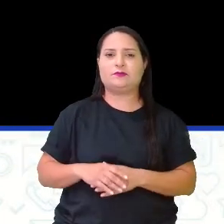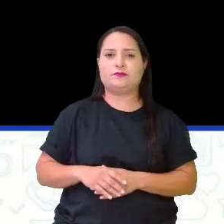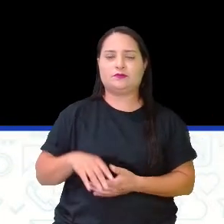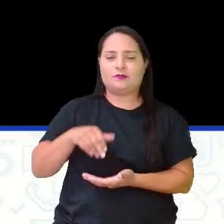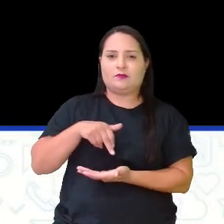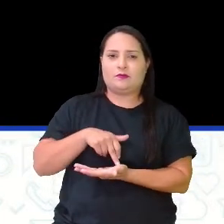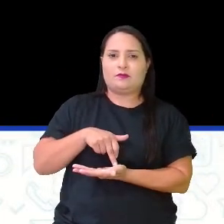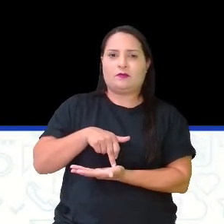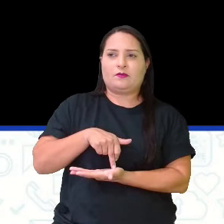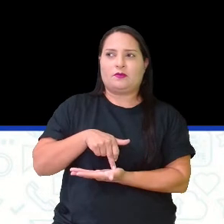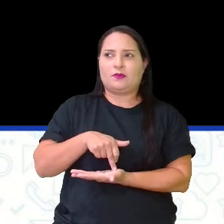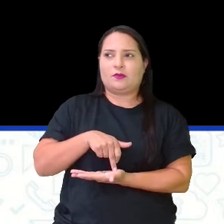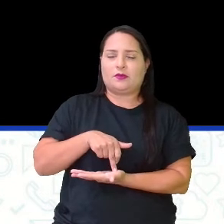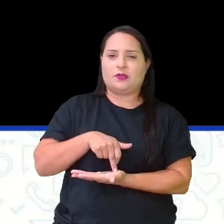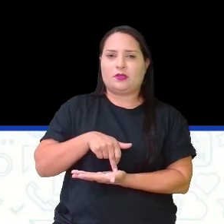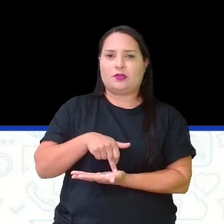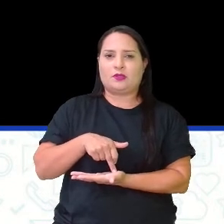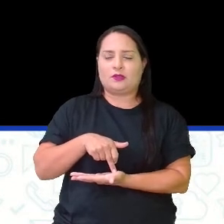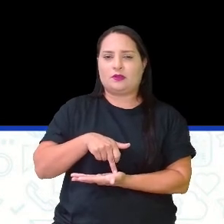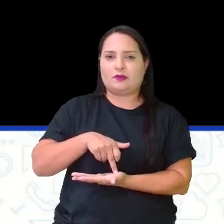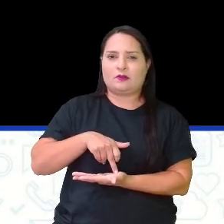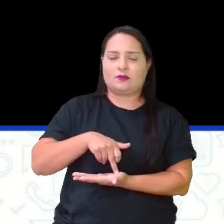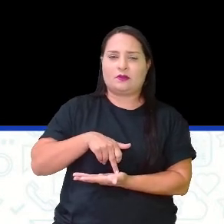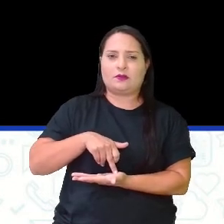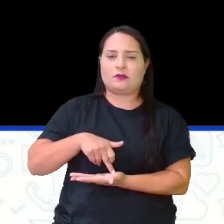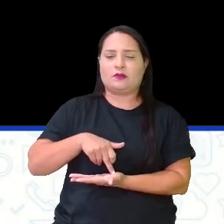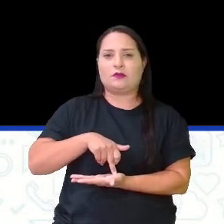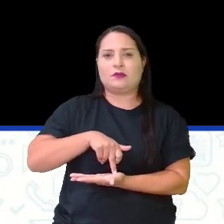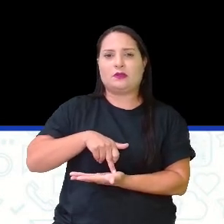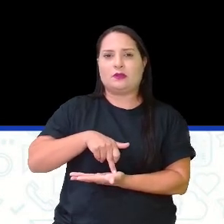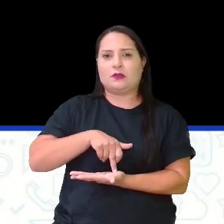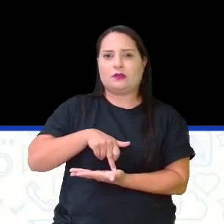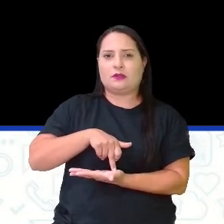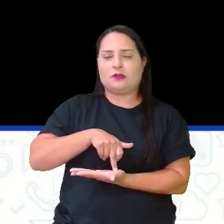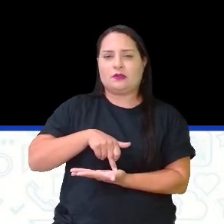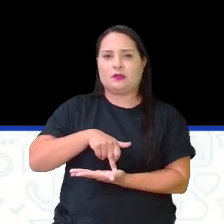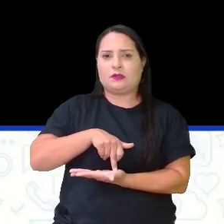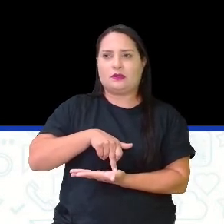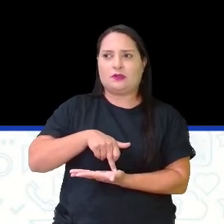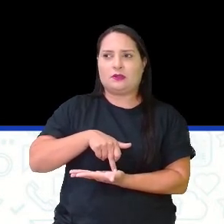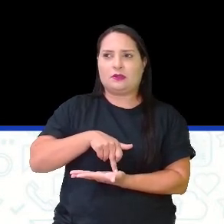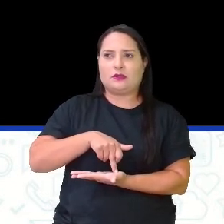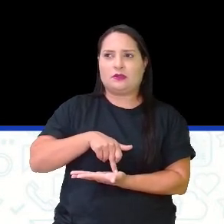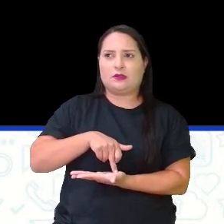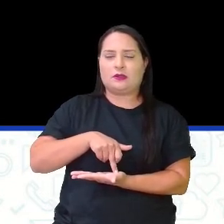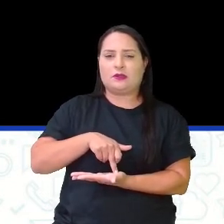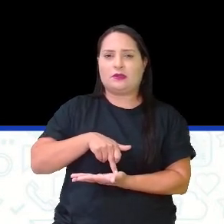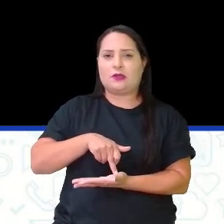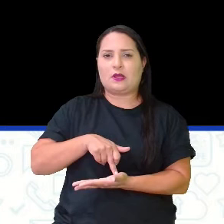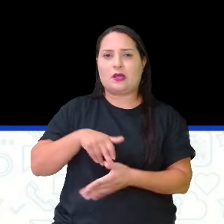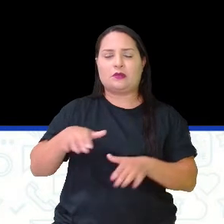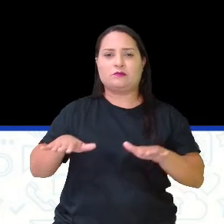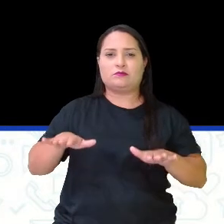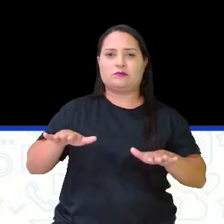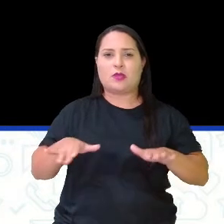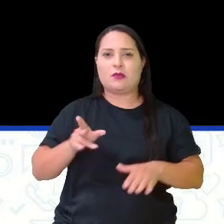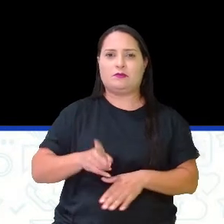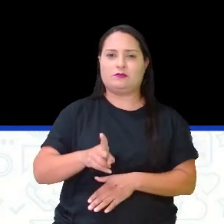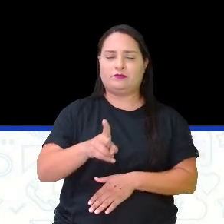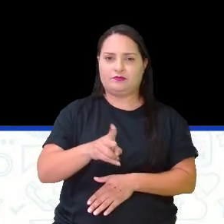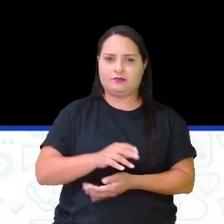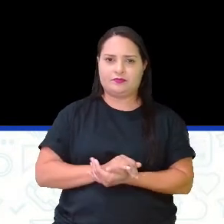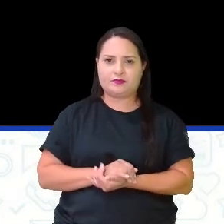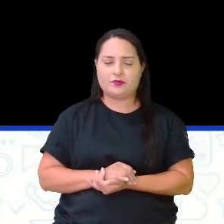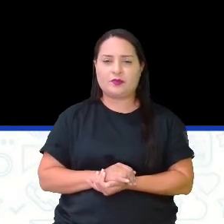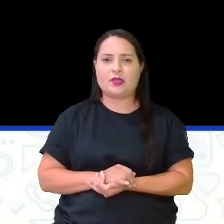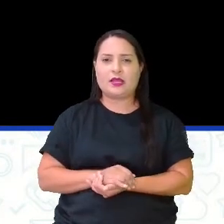pé encostado no joelho. Então, ela está numa posição estática, mantendo o equilíbrio dela. Quando a gente fala de dinâmico,